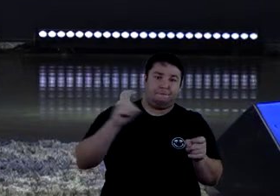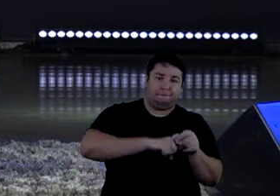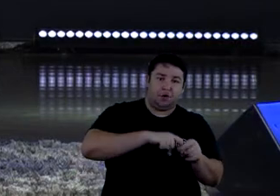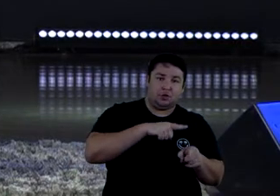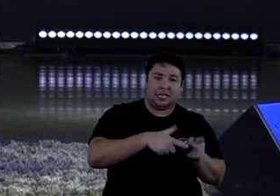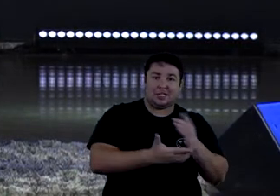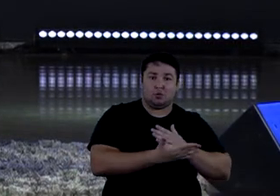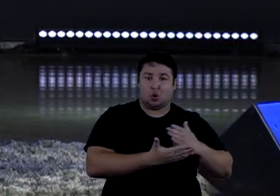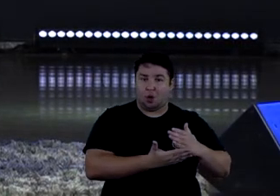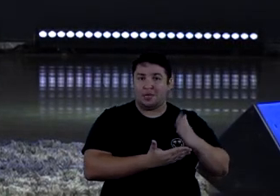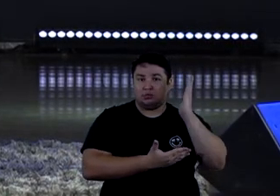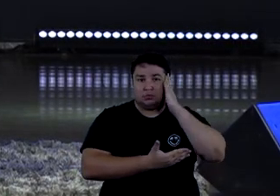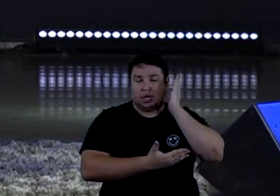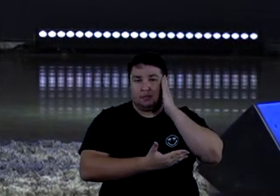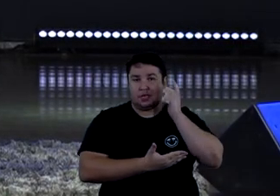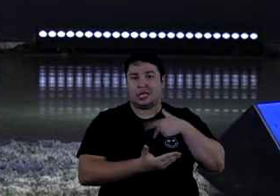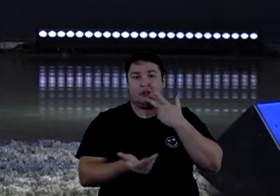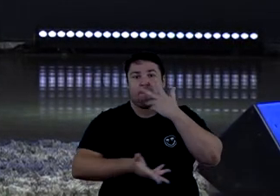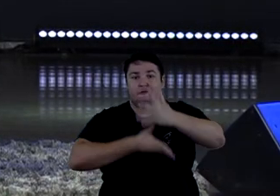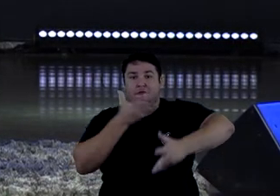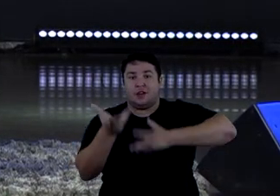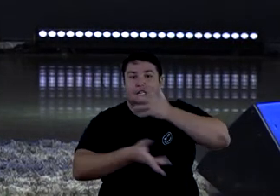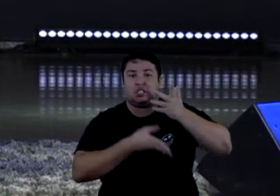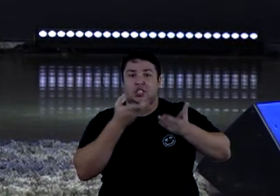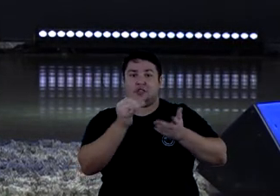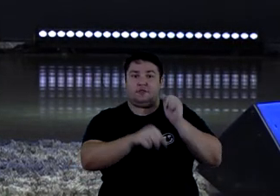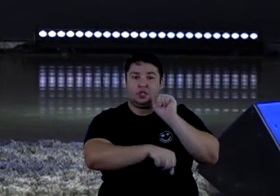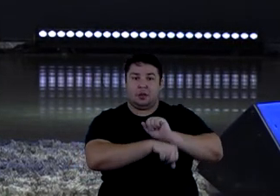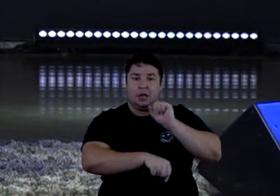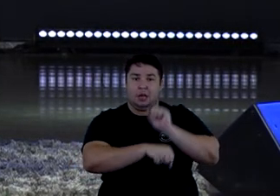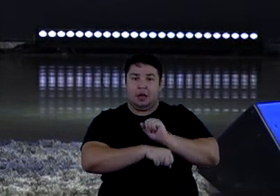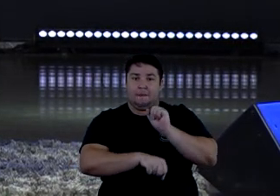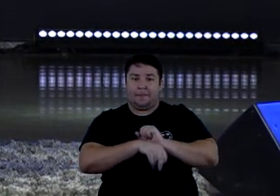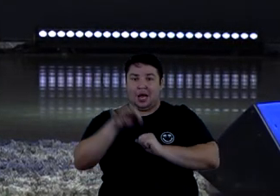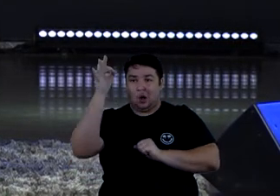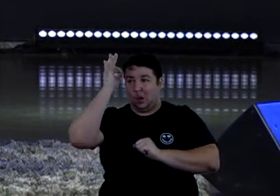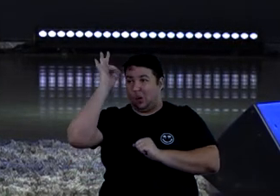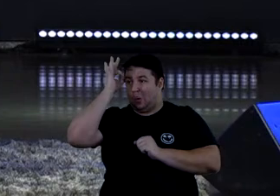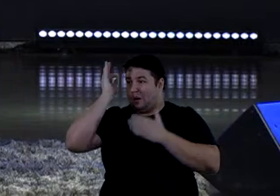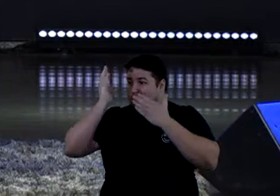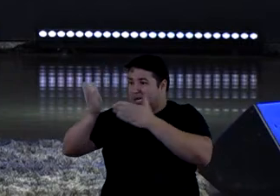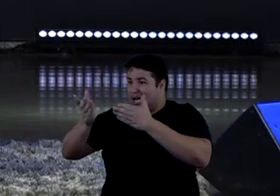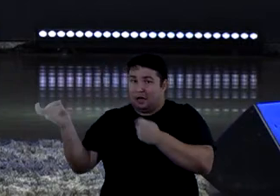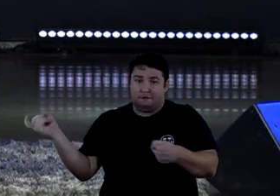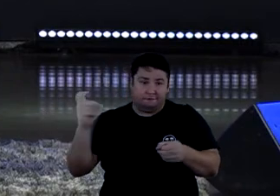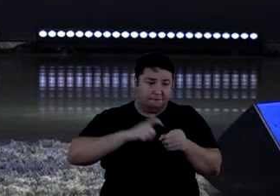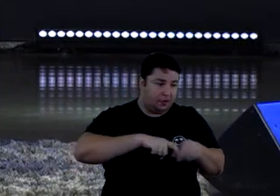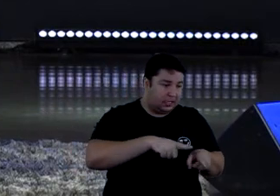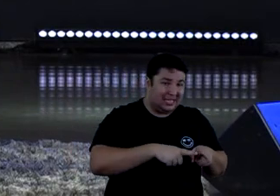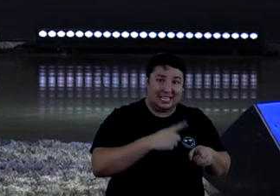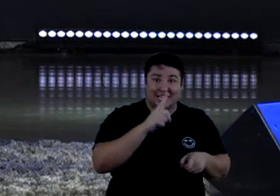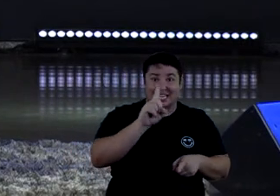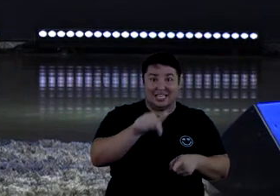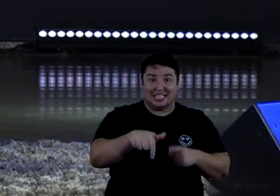falar, se você parar de alimentar o espírito, é para lá que você volta, 7 vezes pior.